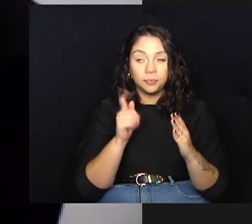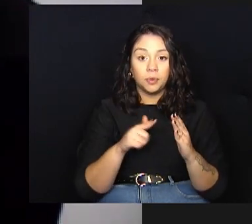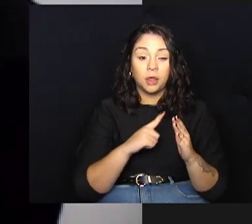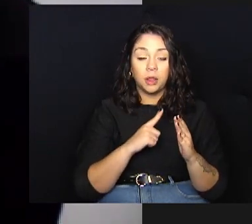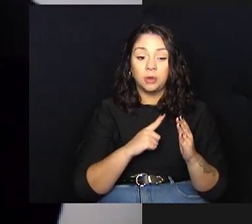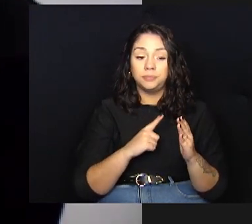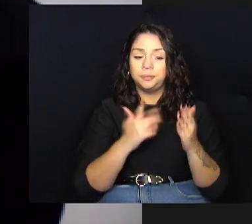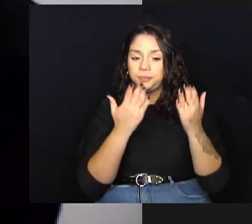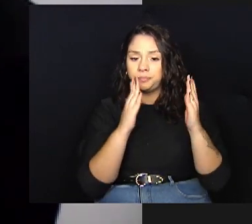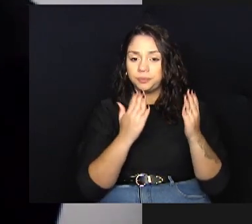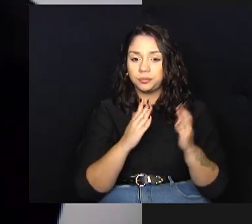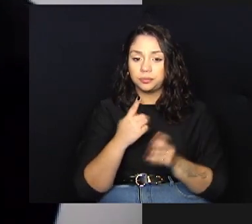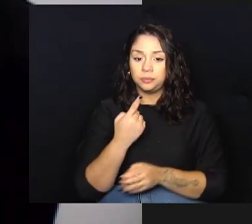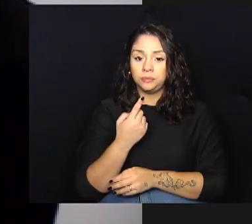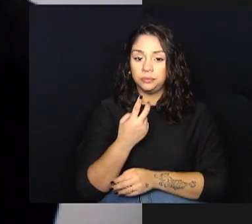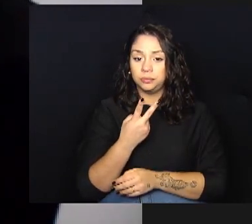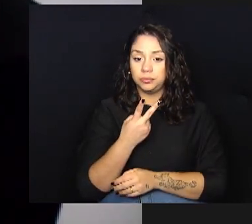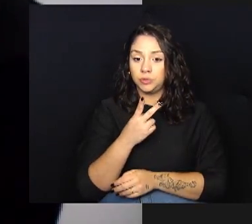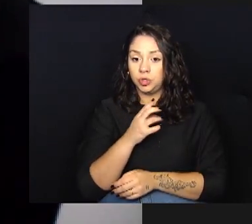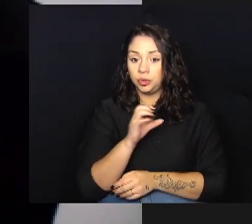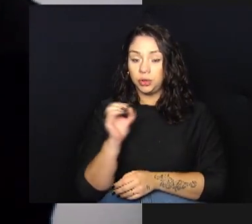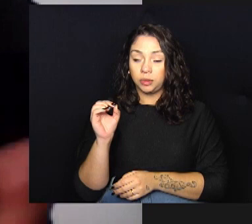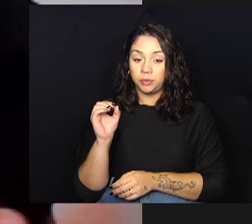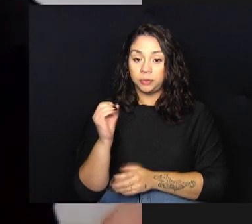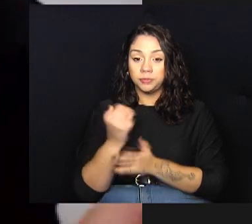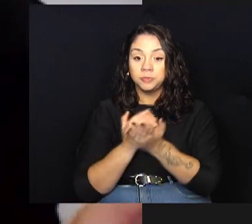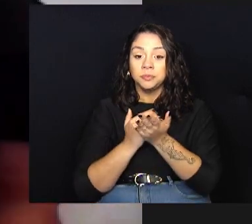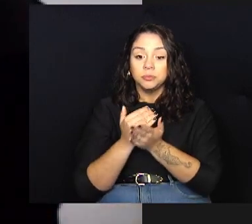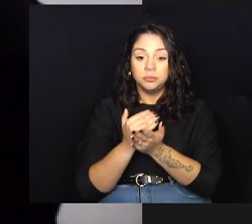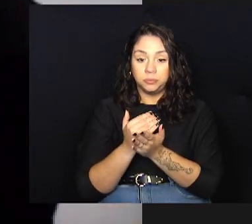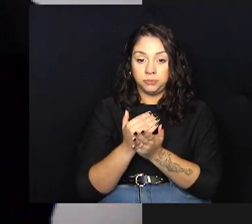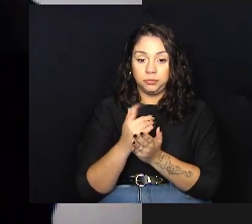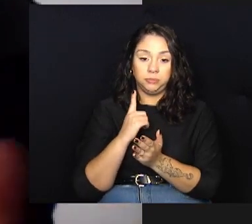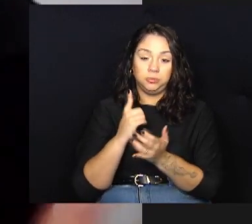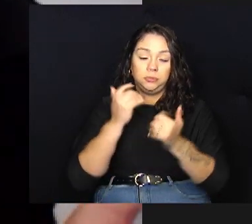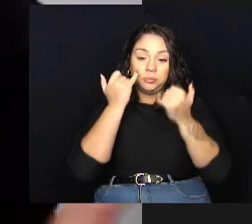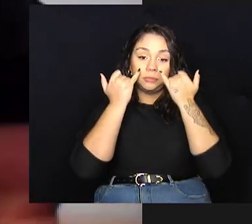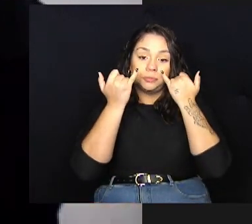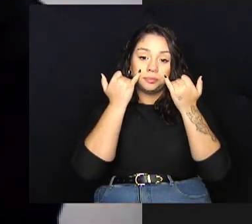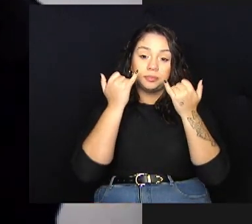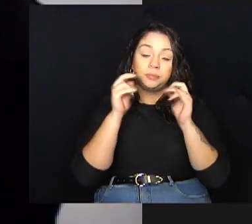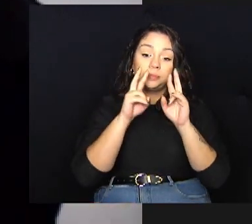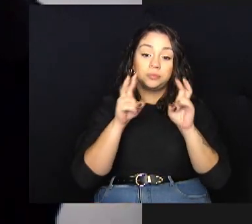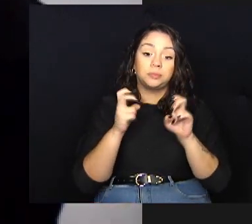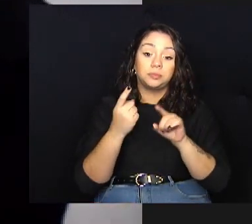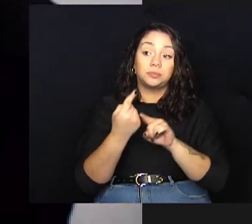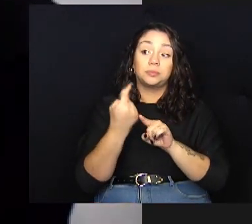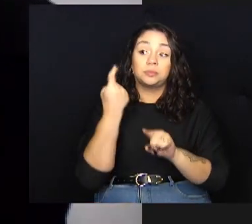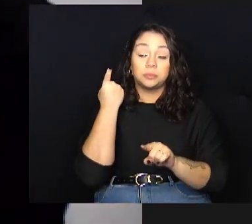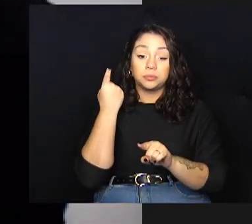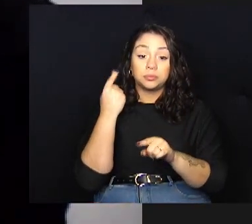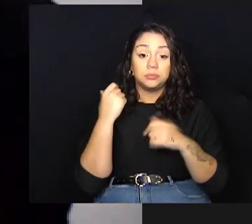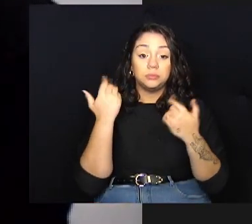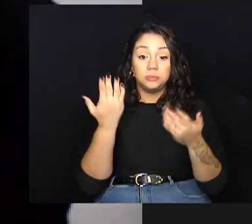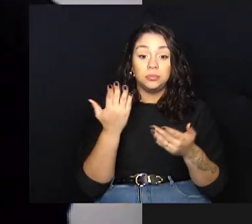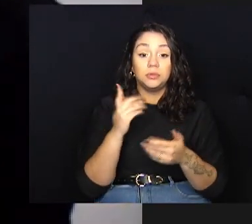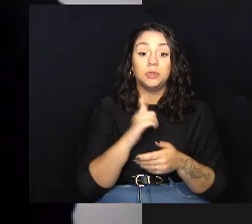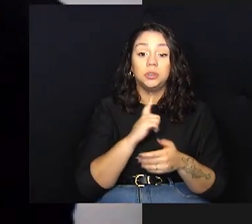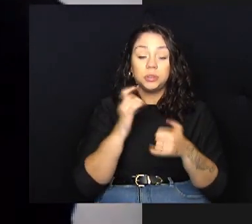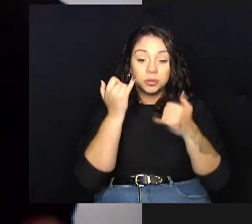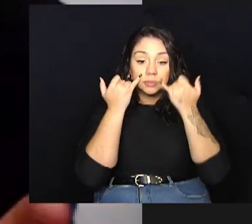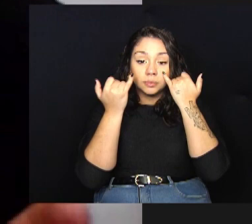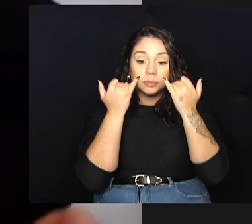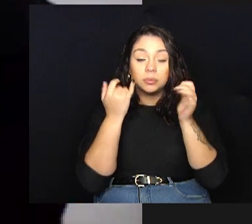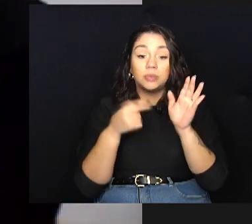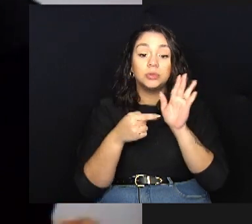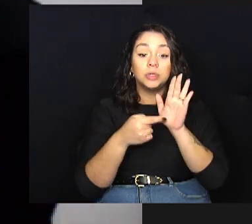da década de 2000 né Elas trazem aí as informações referentes ao passado então elas estão mostrando